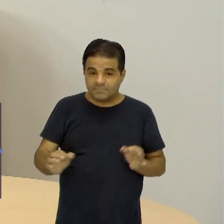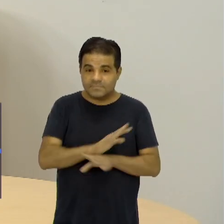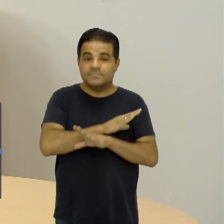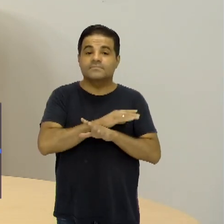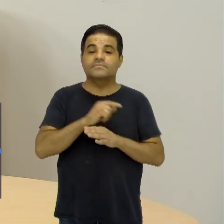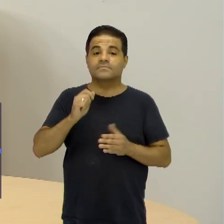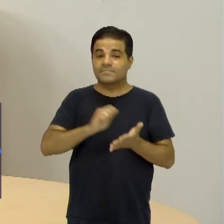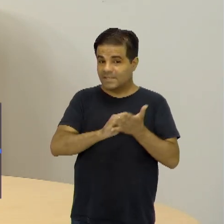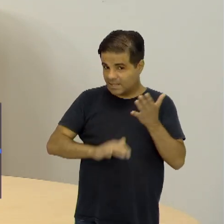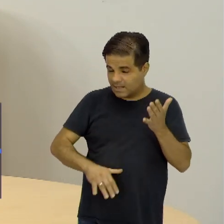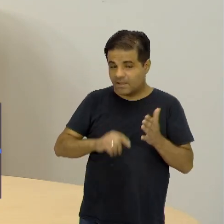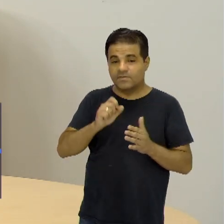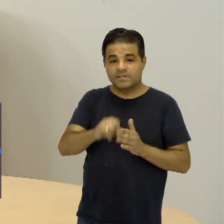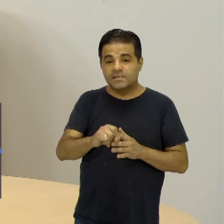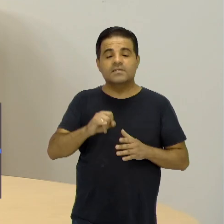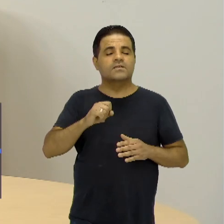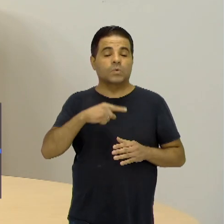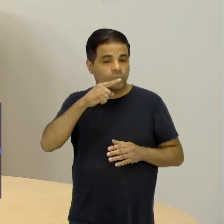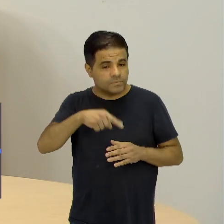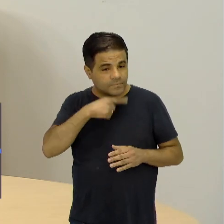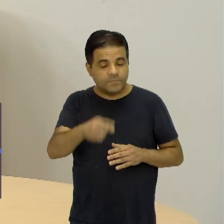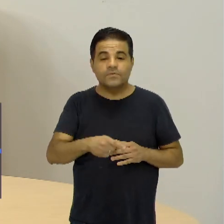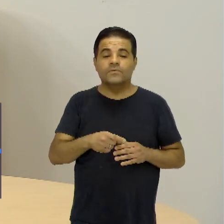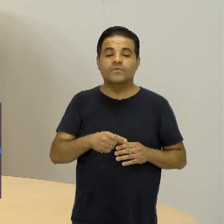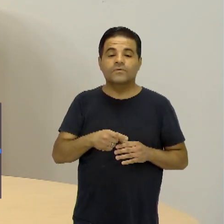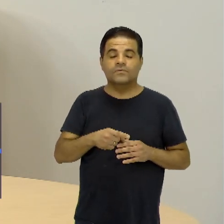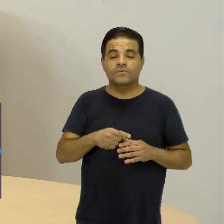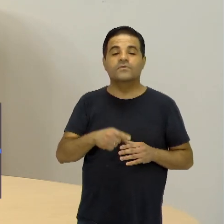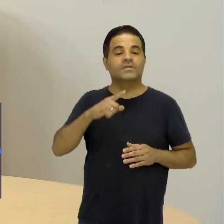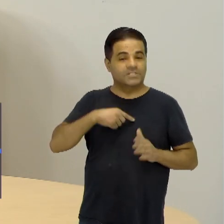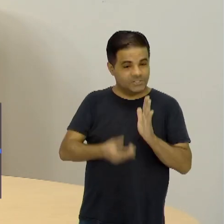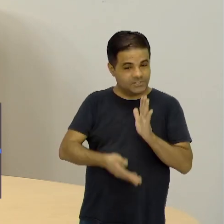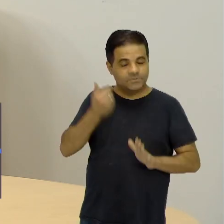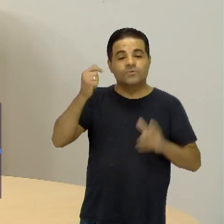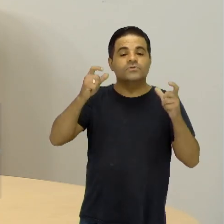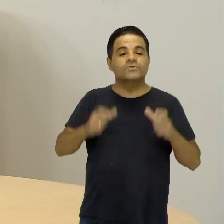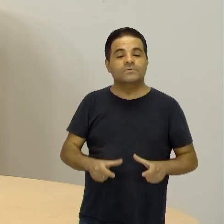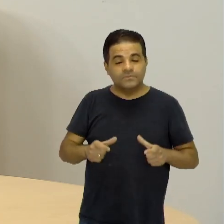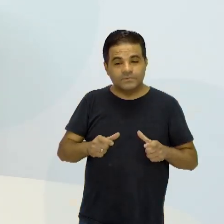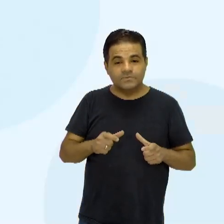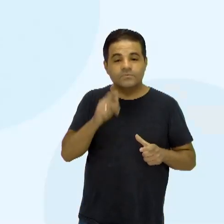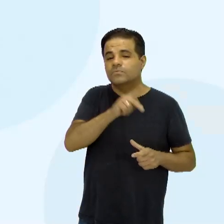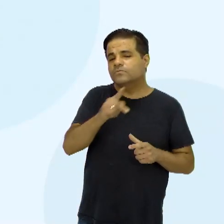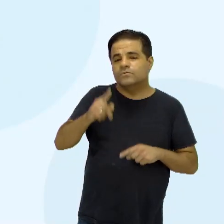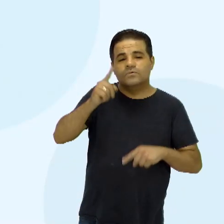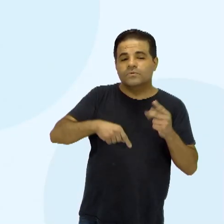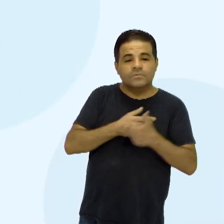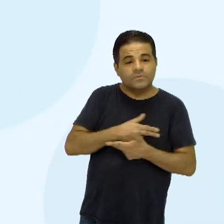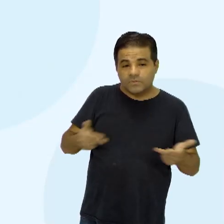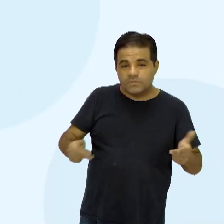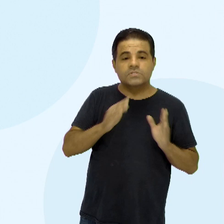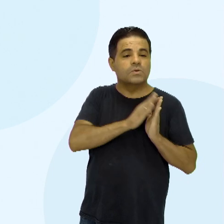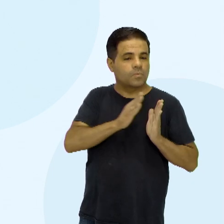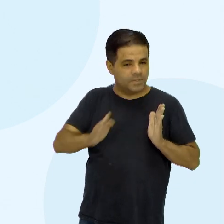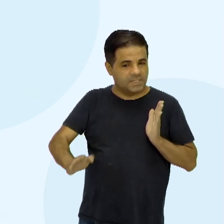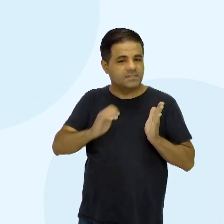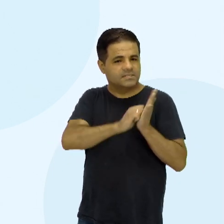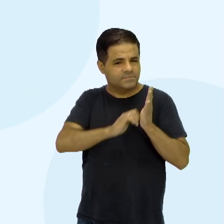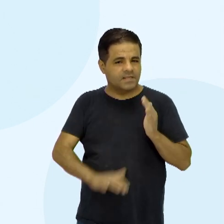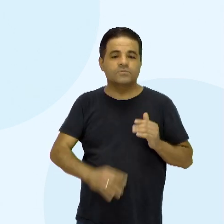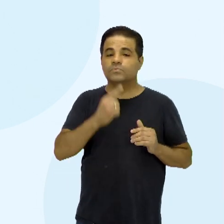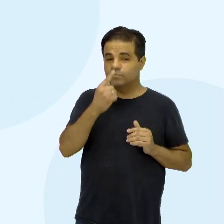na tarefa para quem não conseguiu, tá bom? E a gente tirou de onde, né, prof? Onde está esse material? Então, sequência de atividade